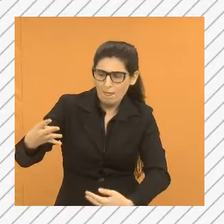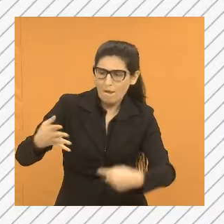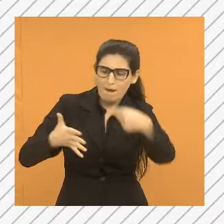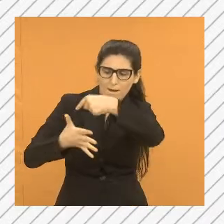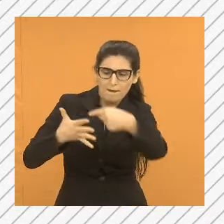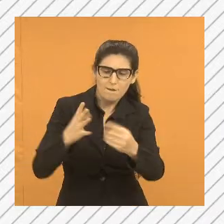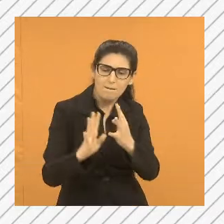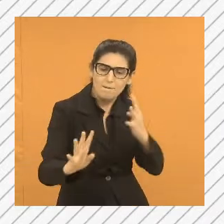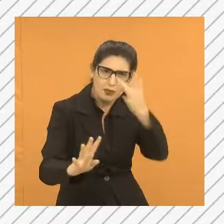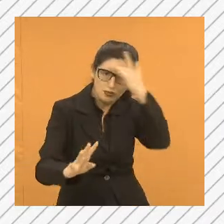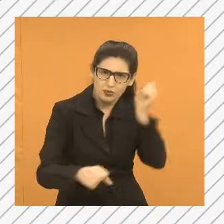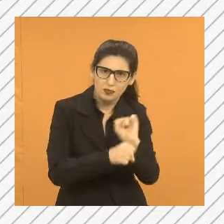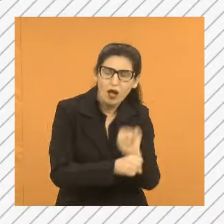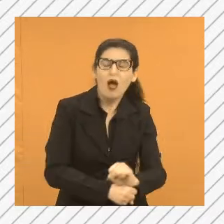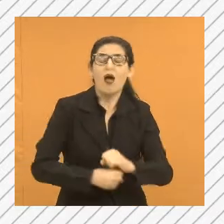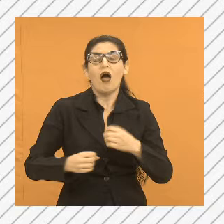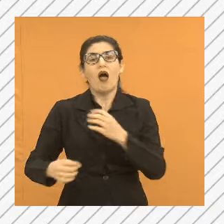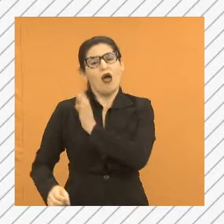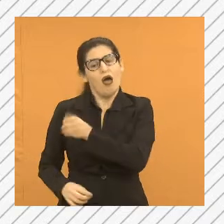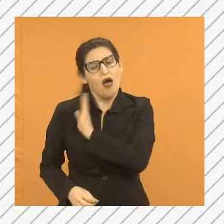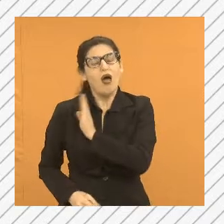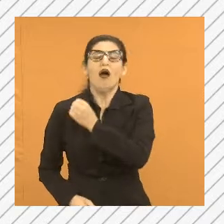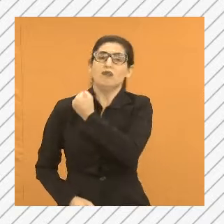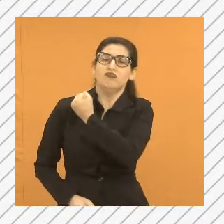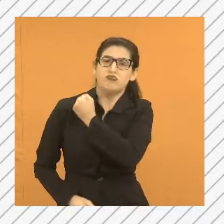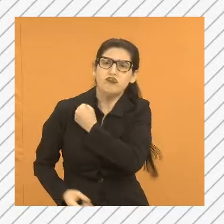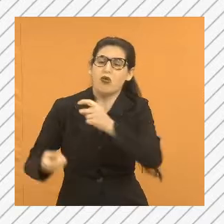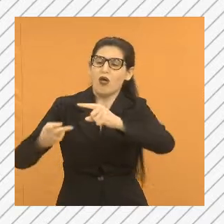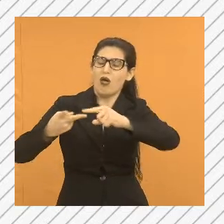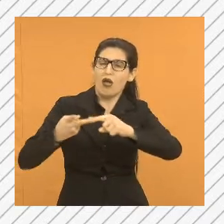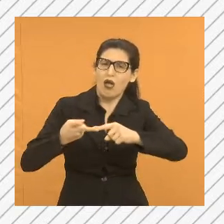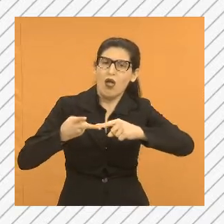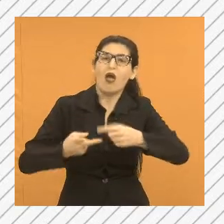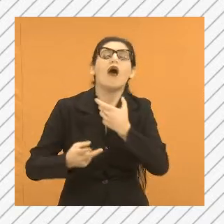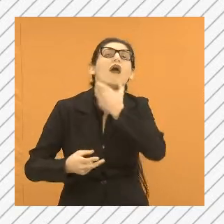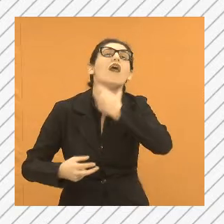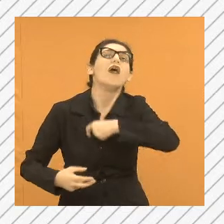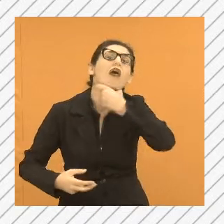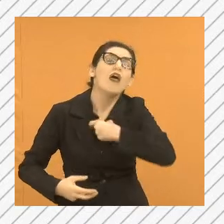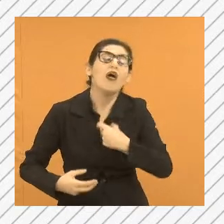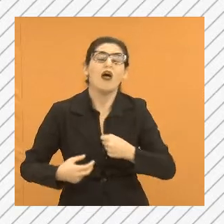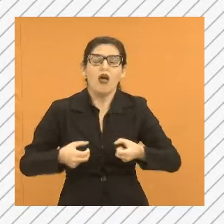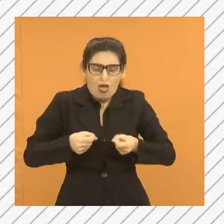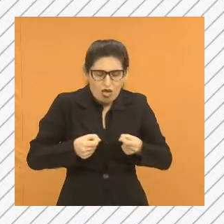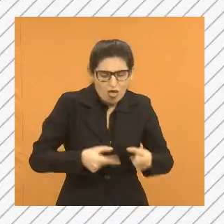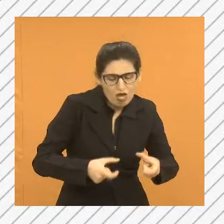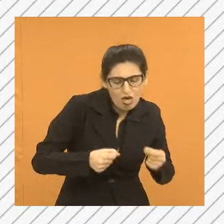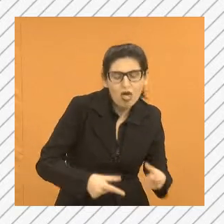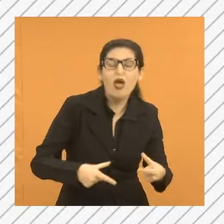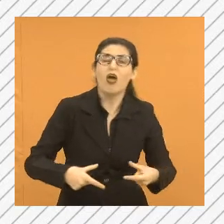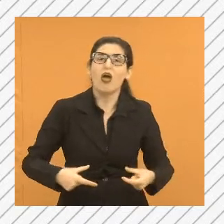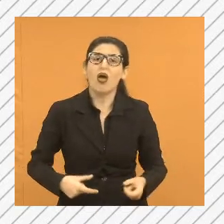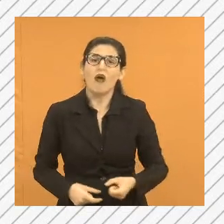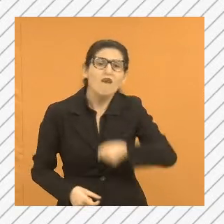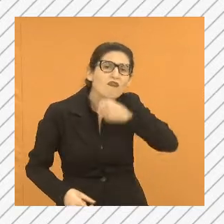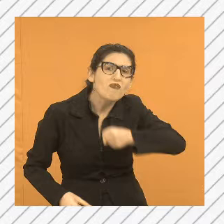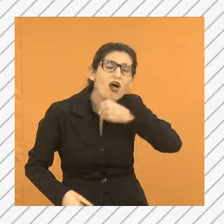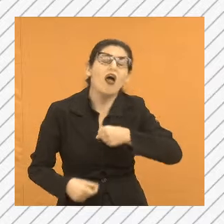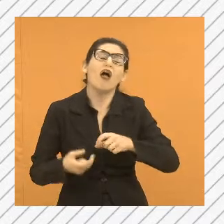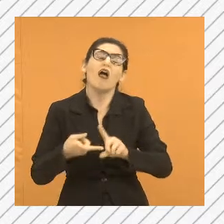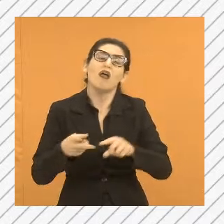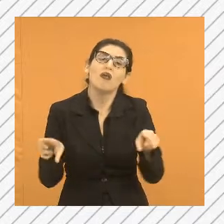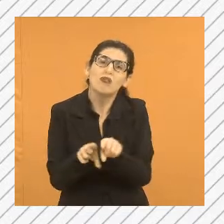mostra alergologia, cardiologia, dermato, endócrino, gastro, geriatra,